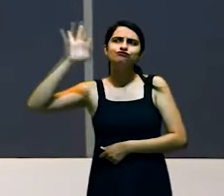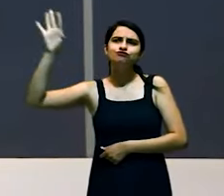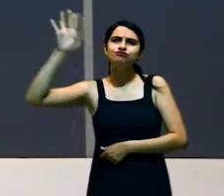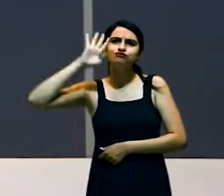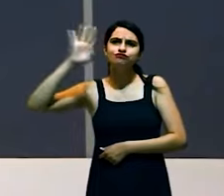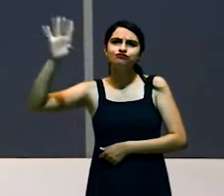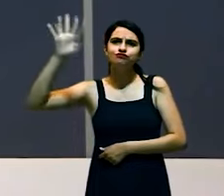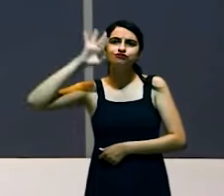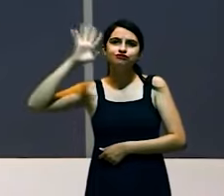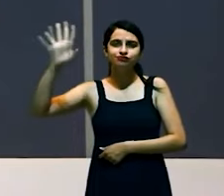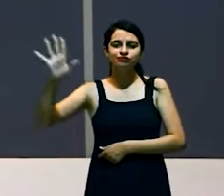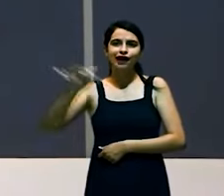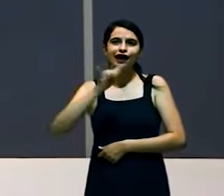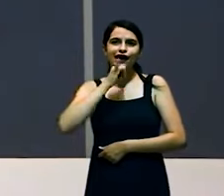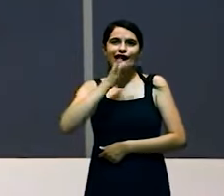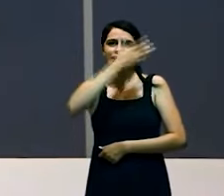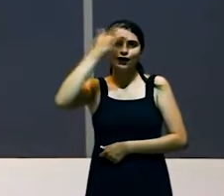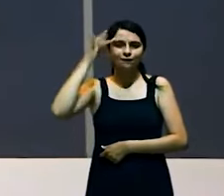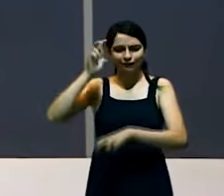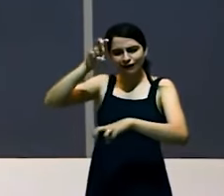Você está aqui de corpo, mas a mente não está.